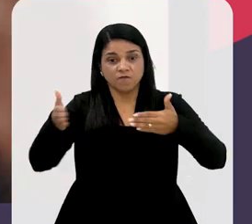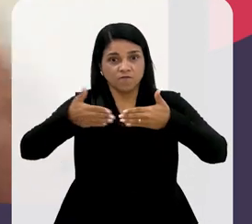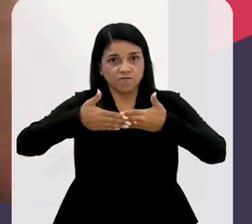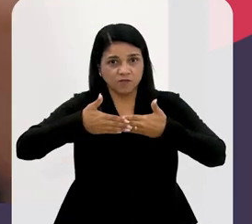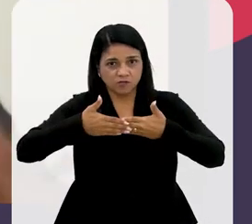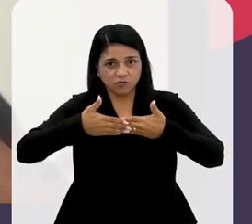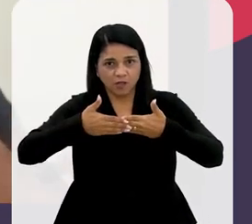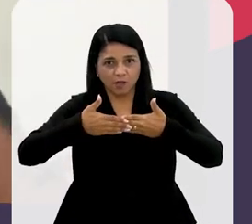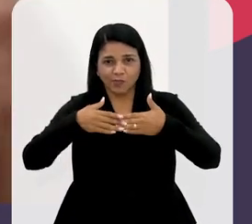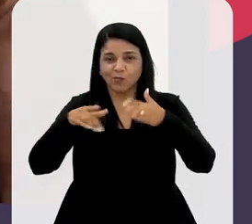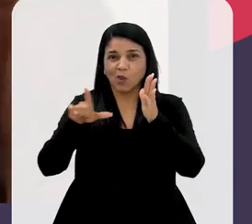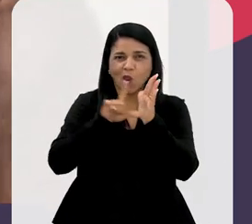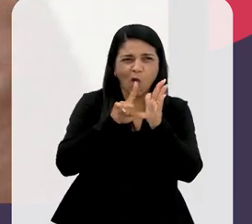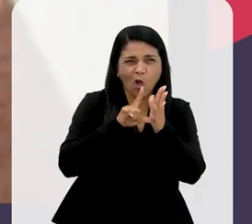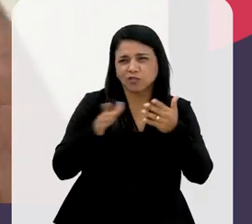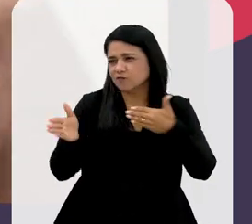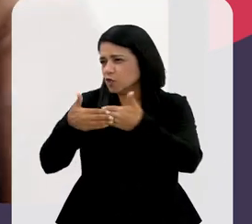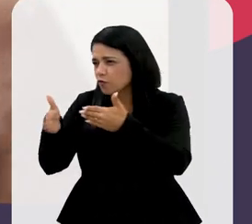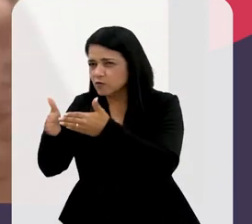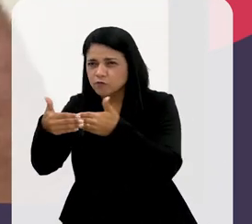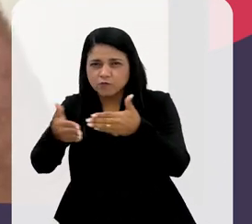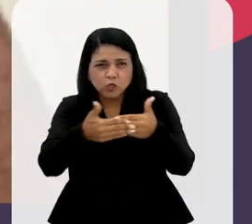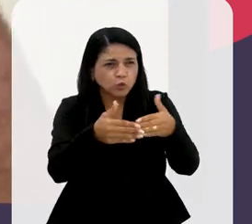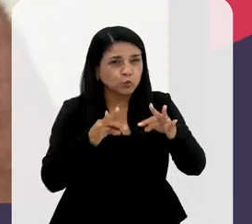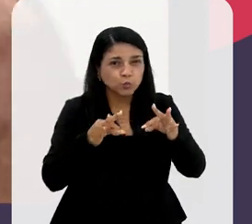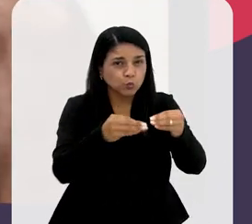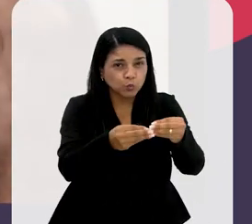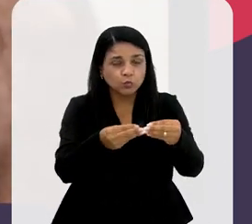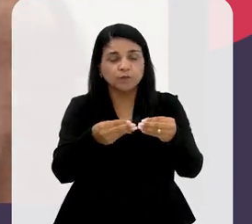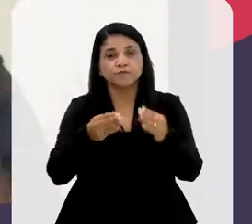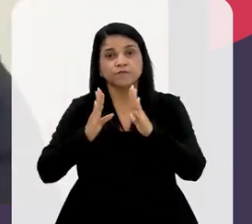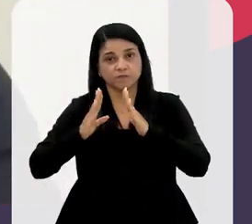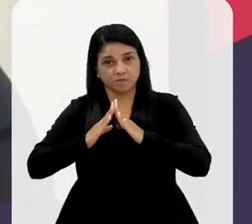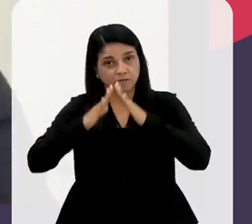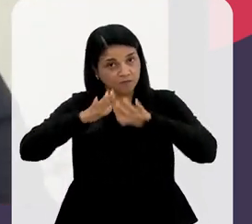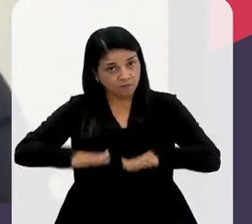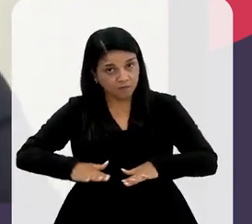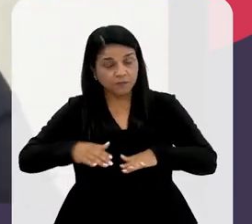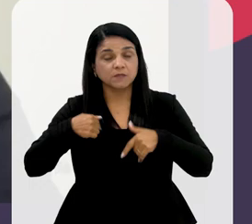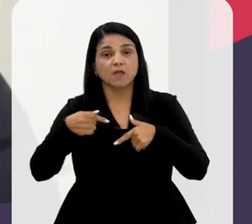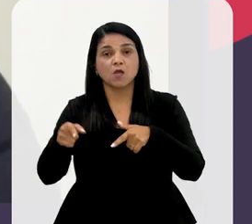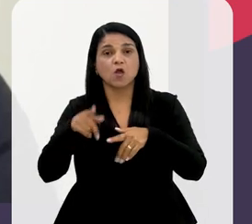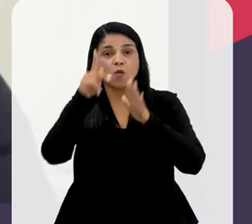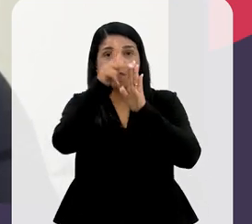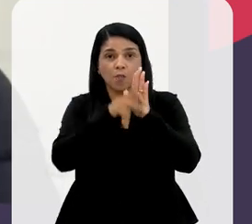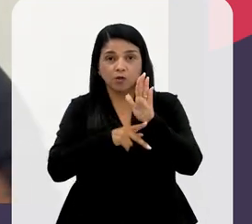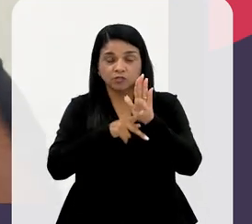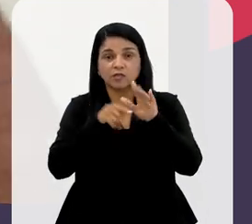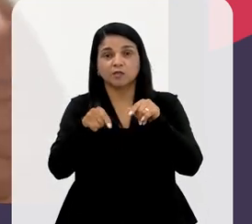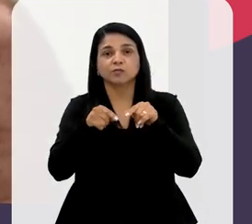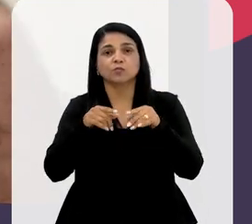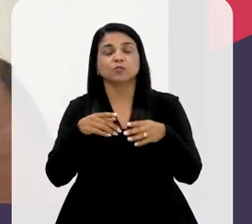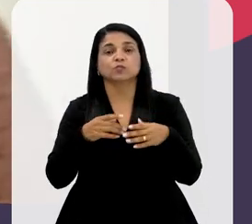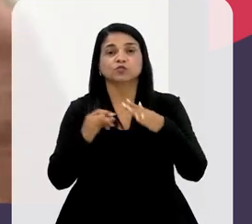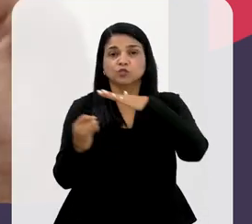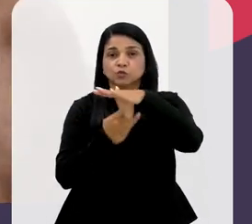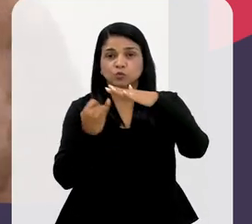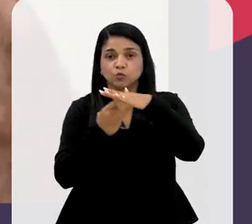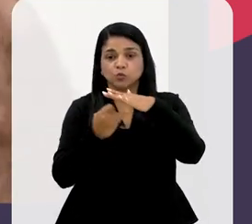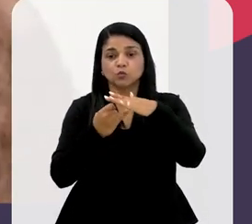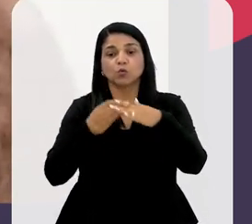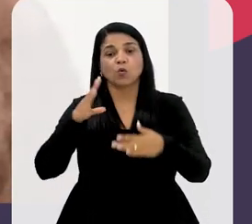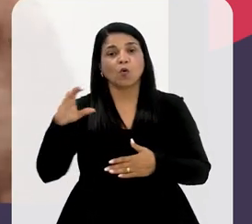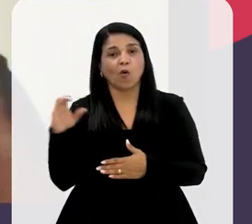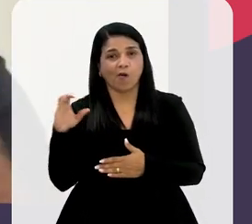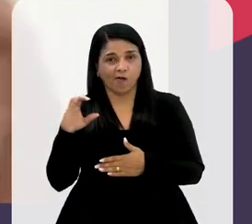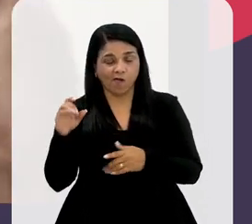decretar o lockdown, né, todo mundo ficar em casa, e aí nós temos um projeto aqui com o Instituto, né, Coca-Cola, que é de jovens,